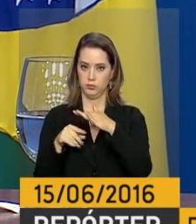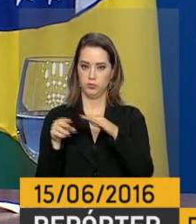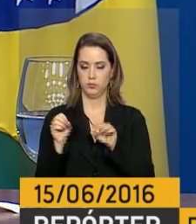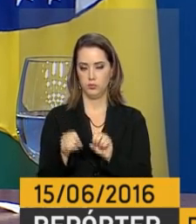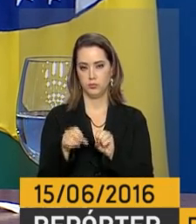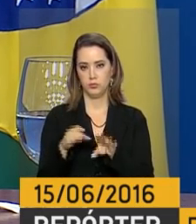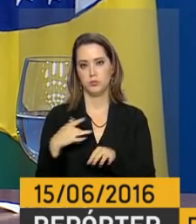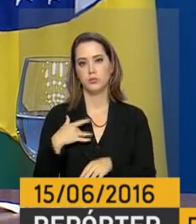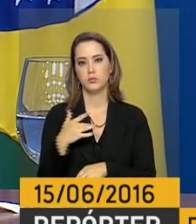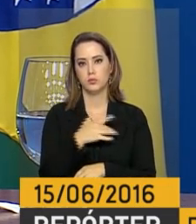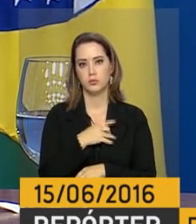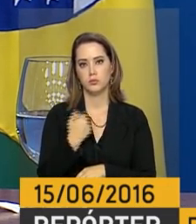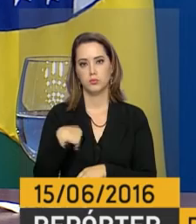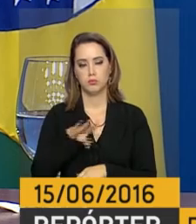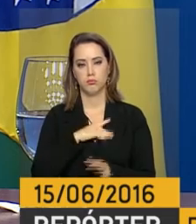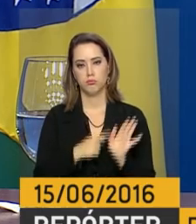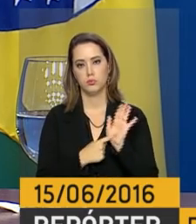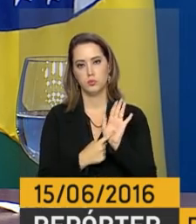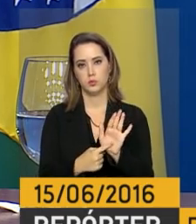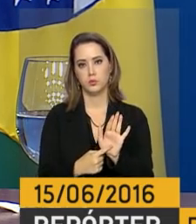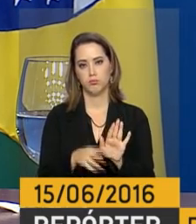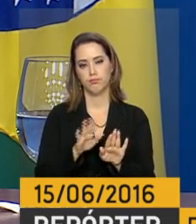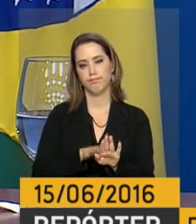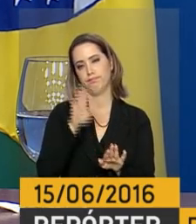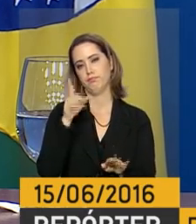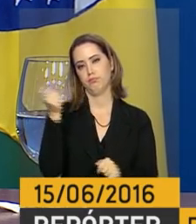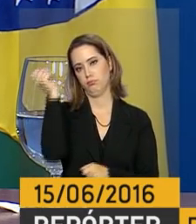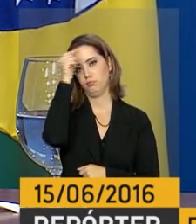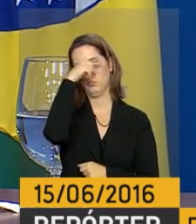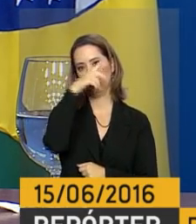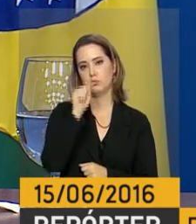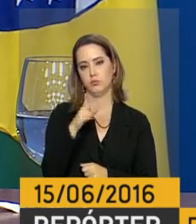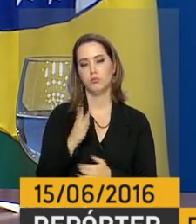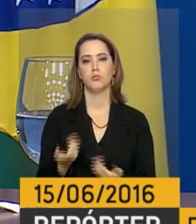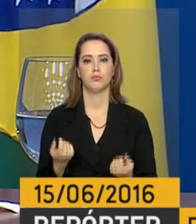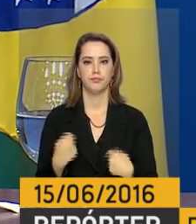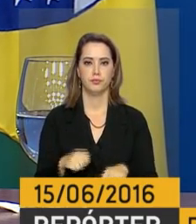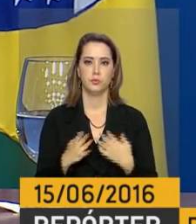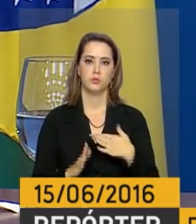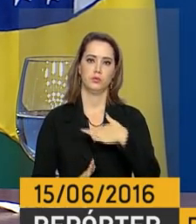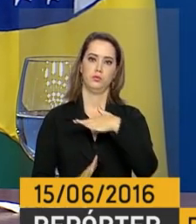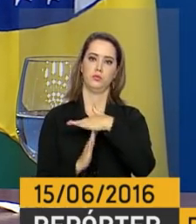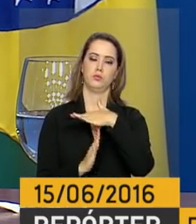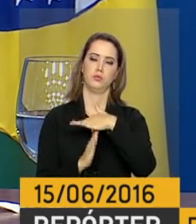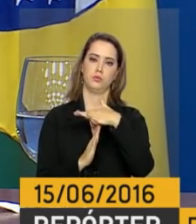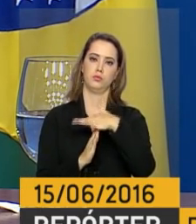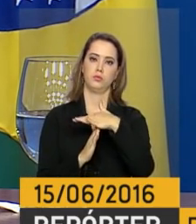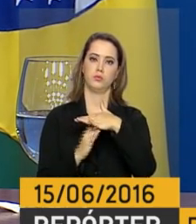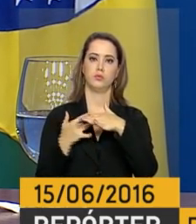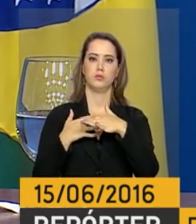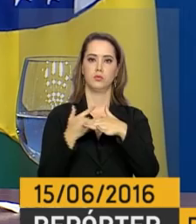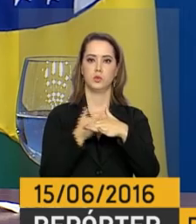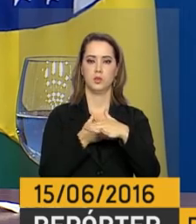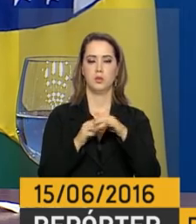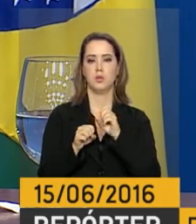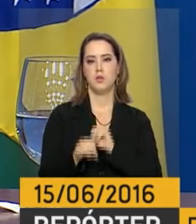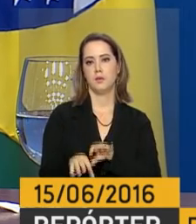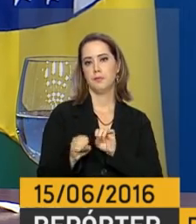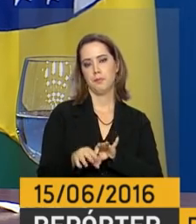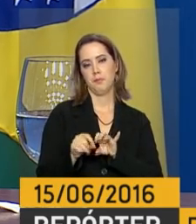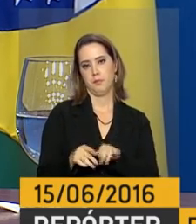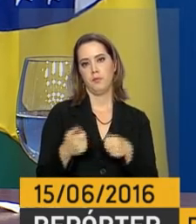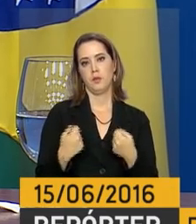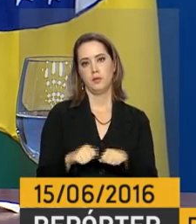aquilo que são as medidas mais duras, é o teto, saúde, mudanças nos índices de saúde,